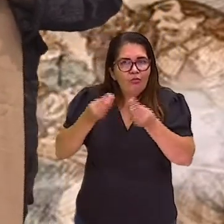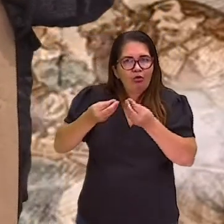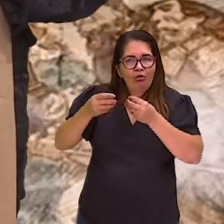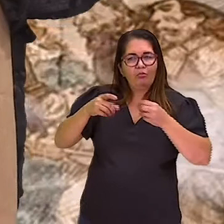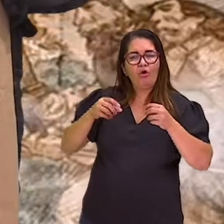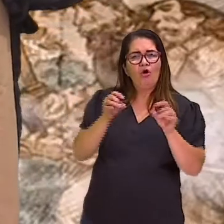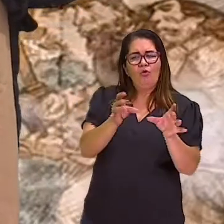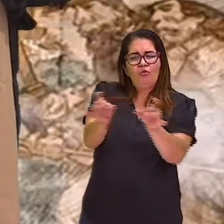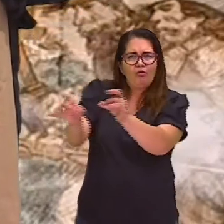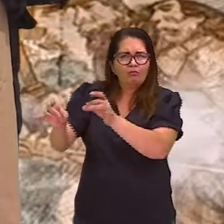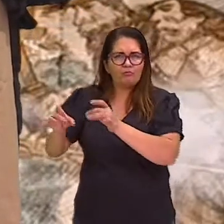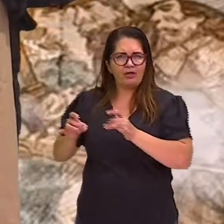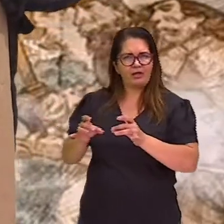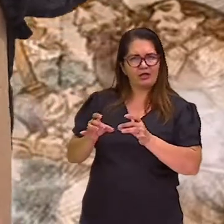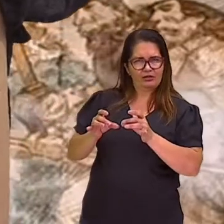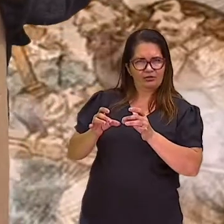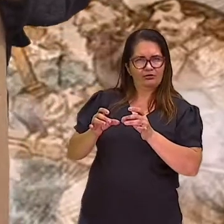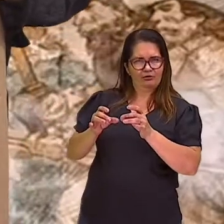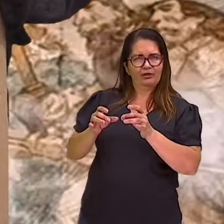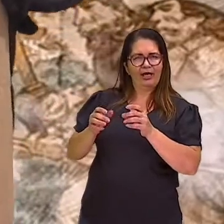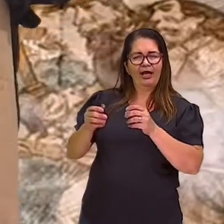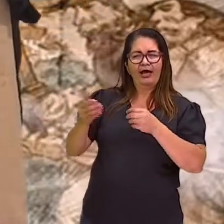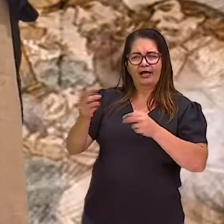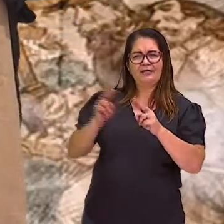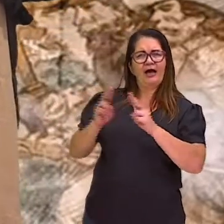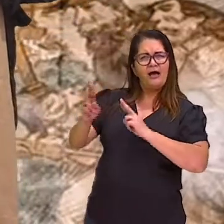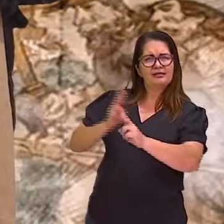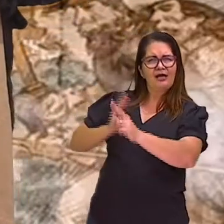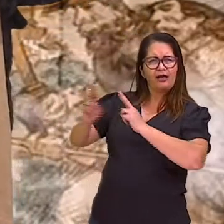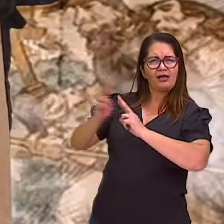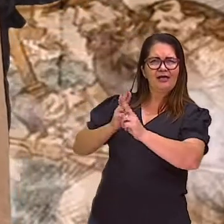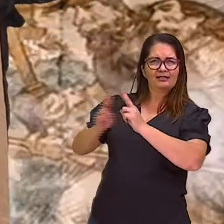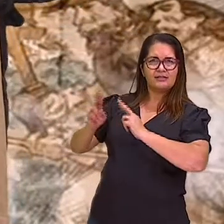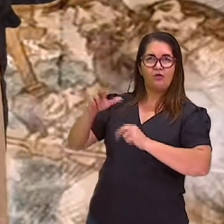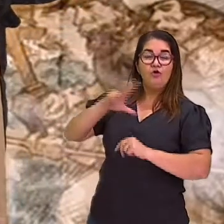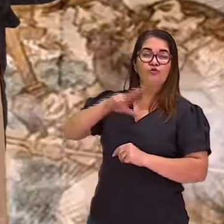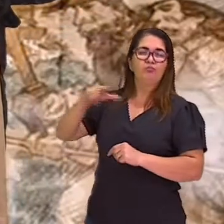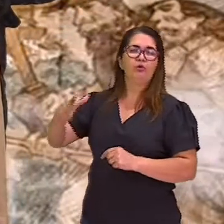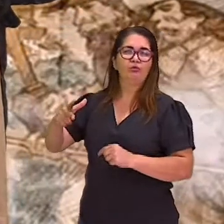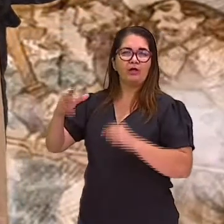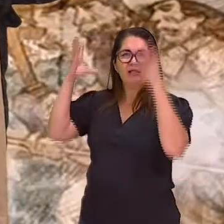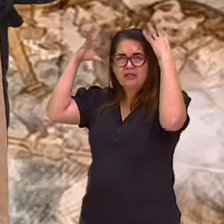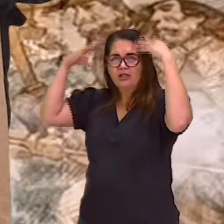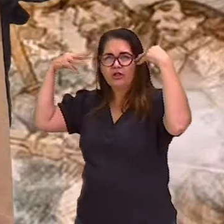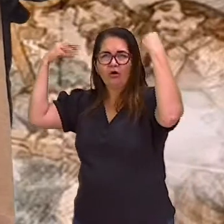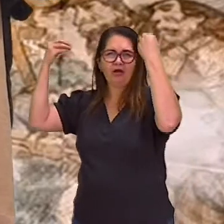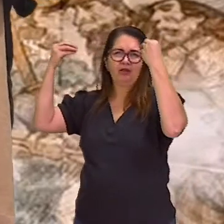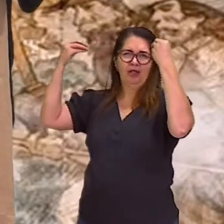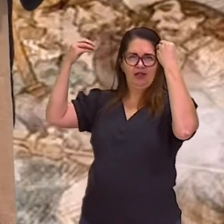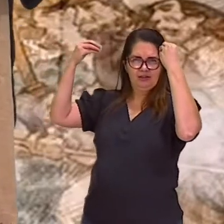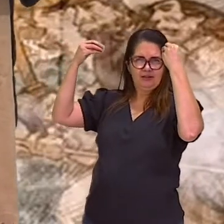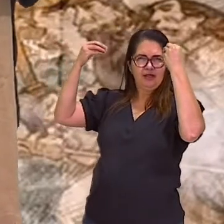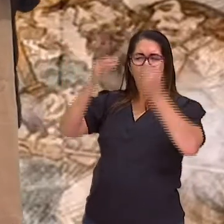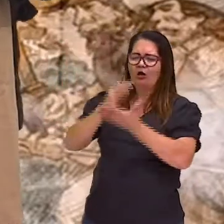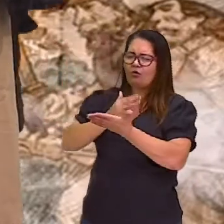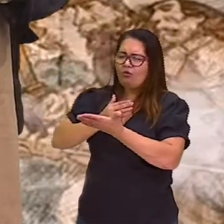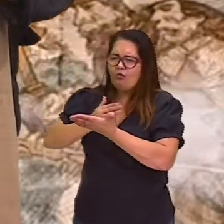abandonados durante a guerra entre portugueses e holandeses. E procurou estabelecer algumas